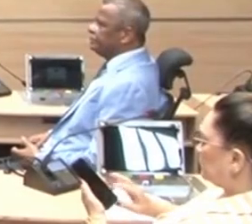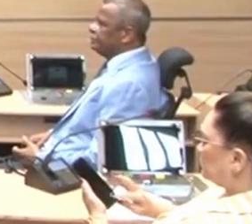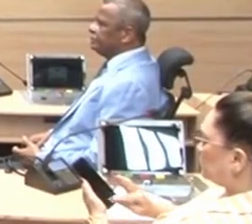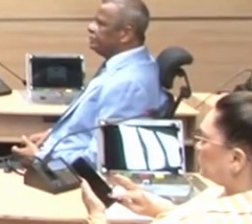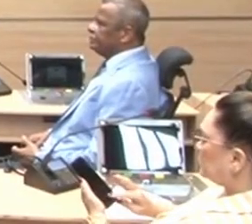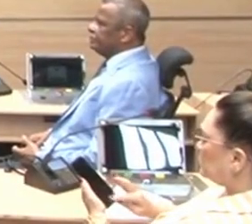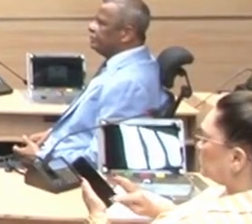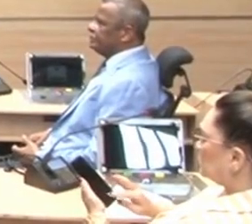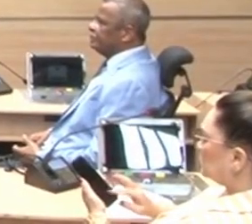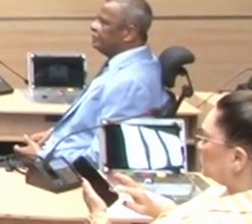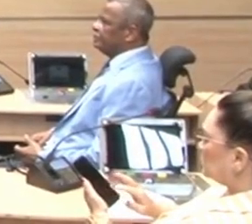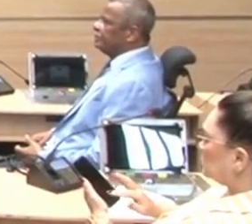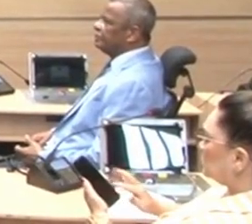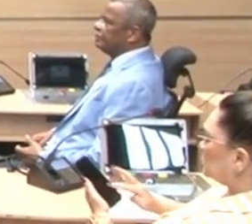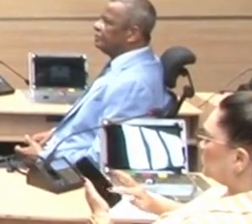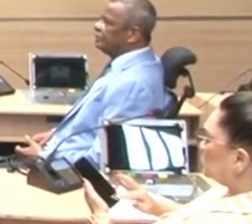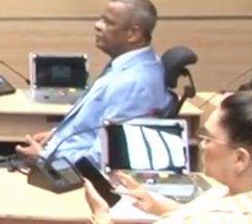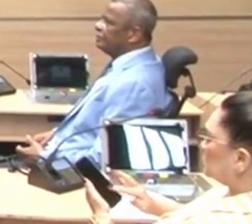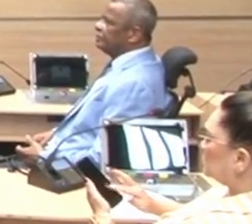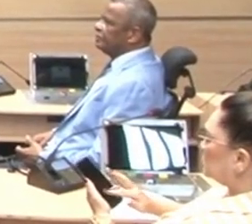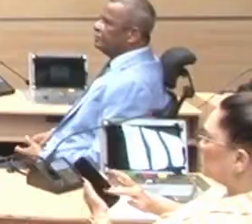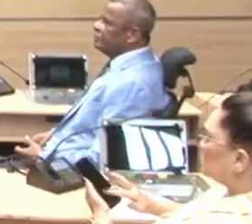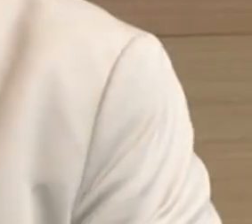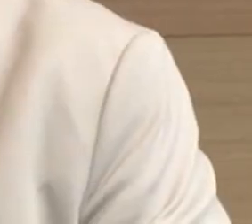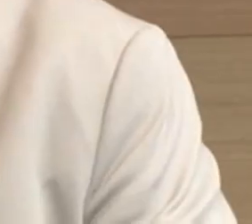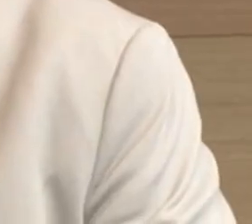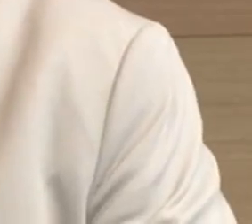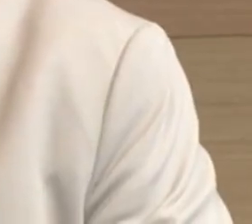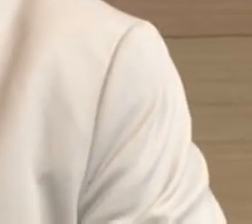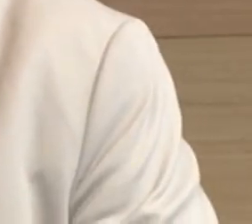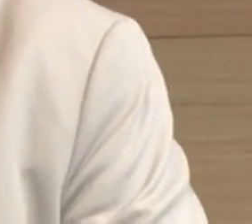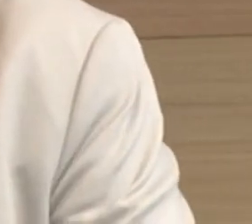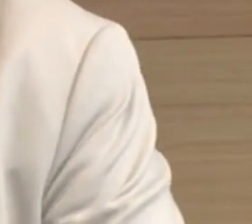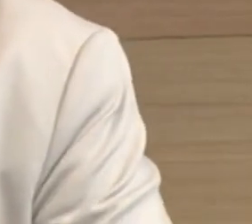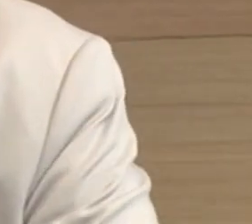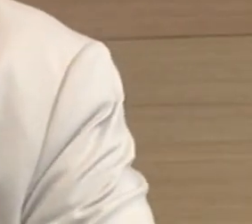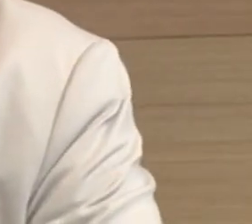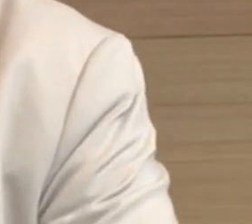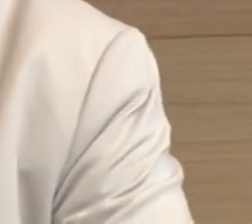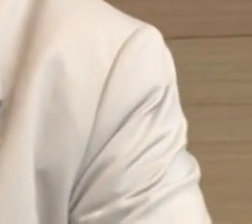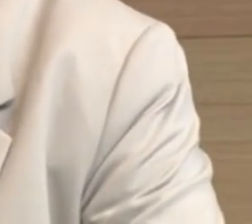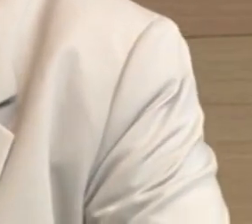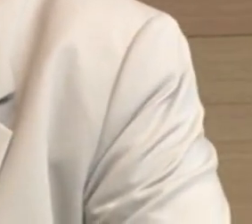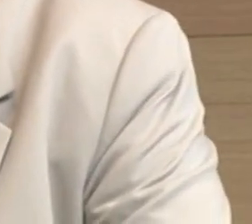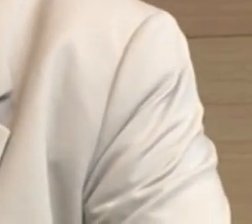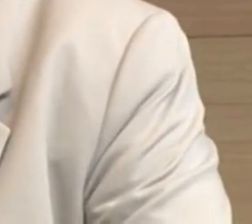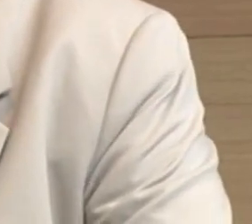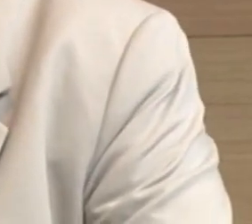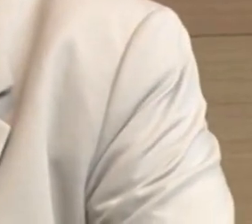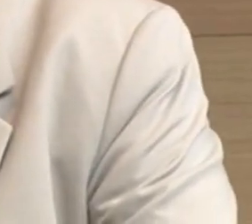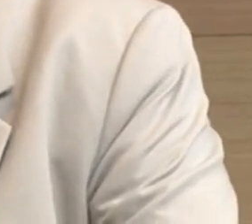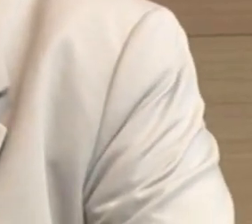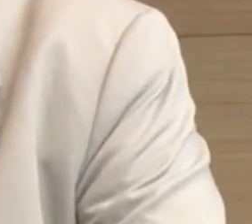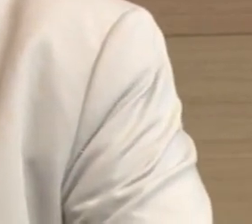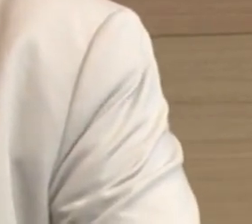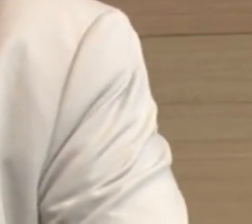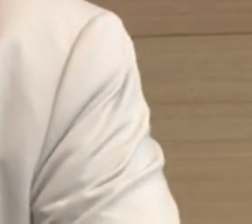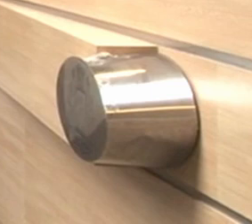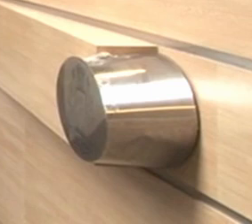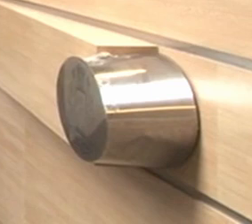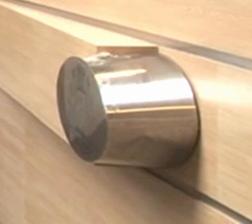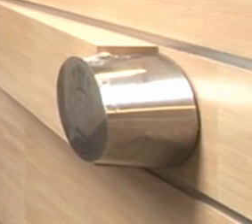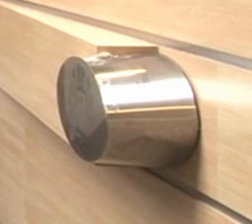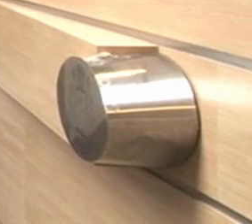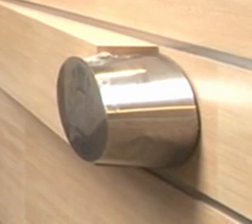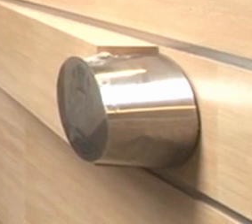A Câmara Municipal do Recife aprovou o voto de aplausos de autoria do vereador Tadeu Calheiros em homenagem aos pracinhas brasileiros